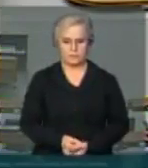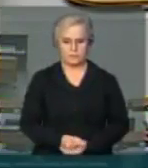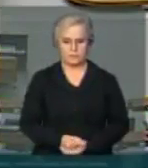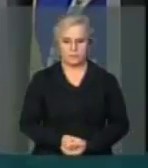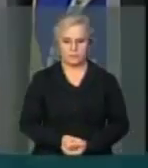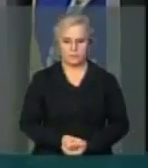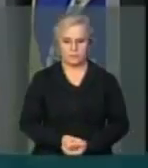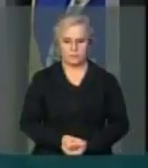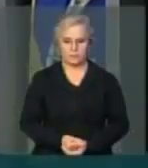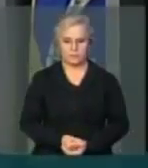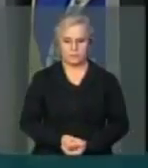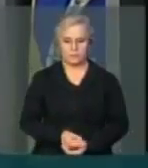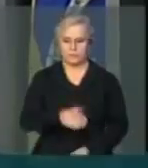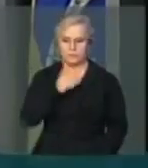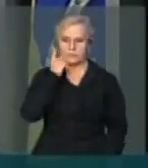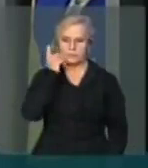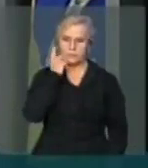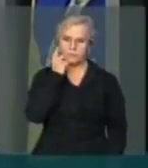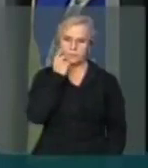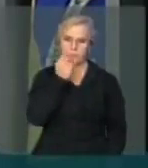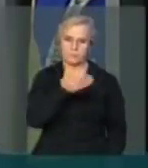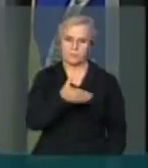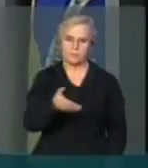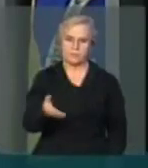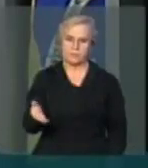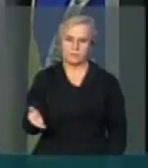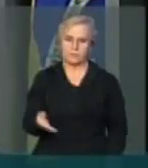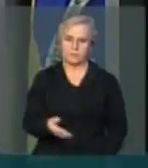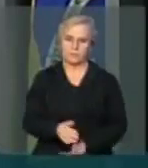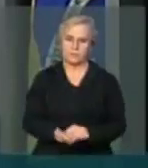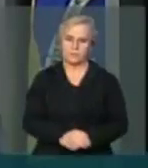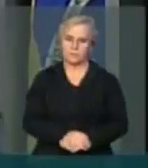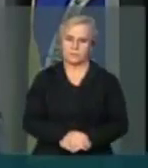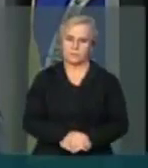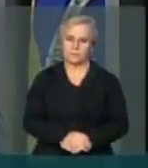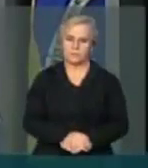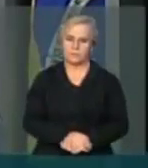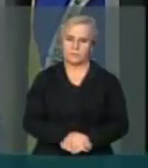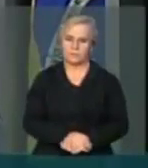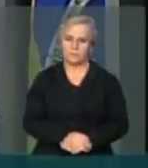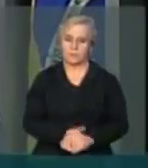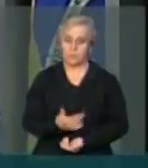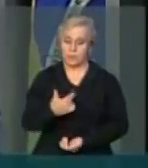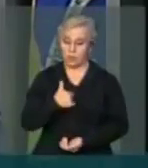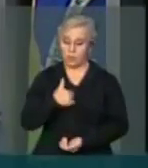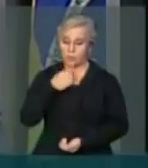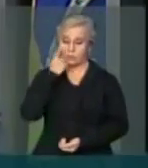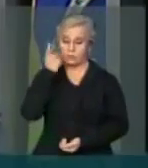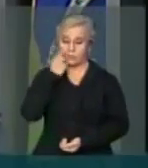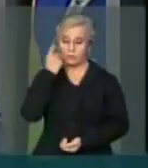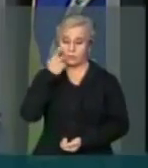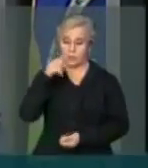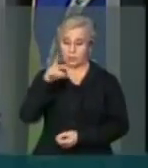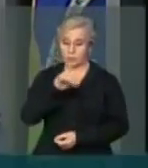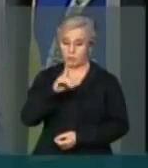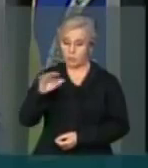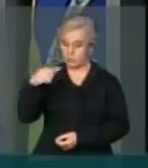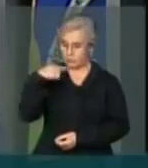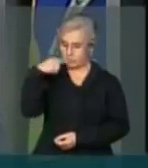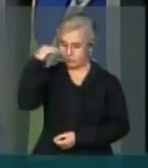Senhor presidente, senhoras e senhores deputados. Senhor presidente, eu como deputado eleito pelo Distrito